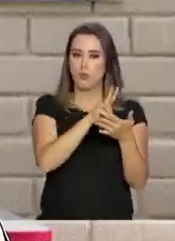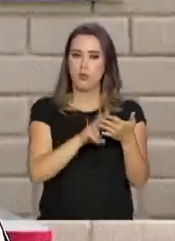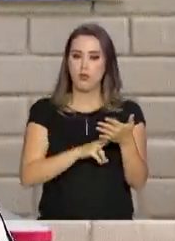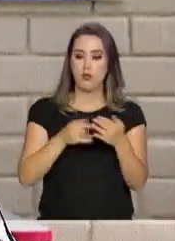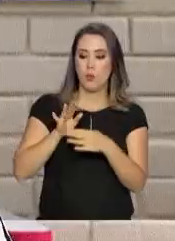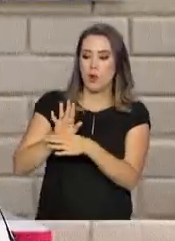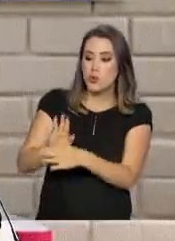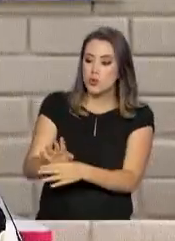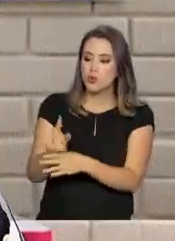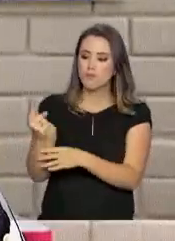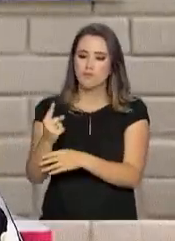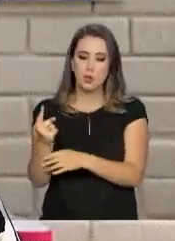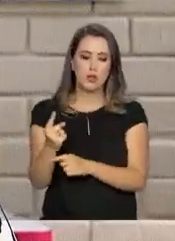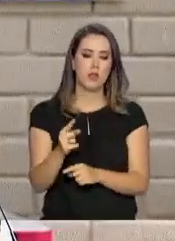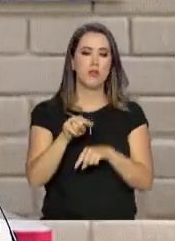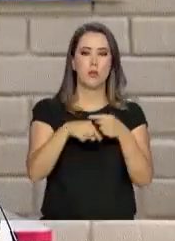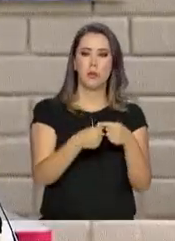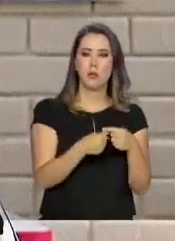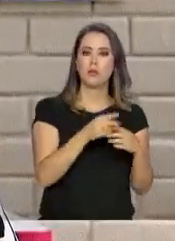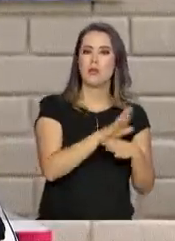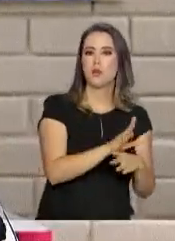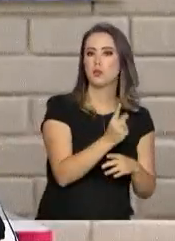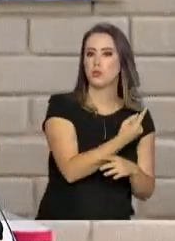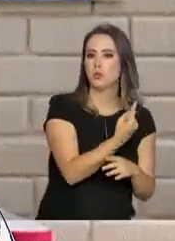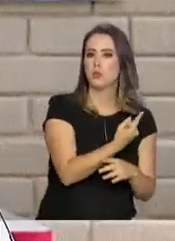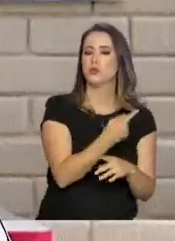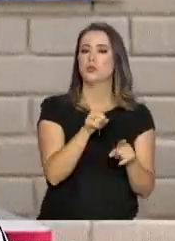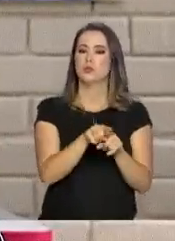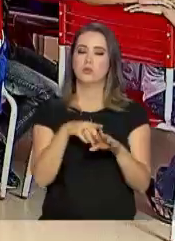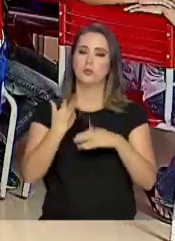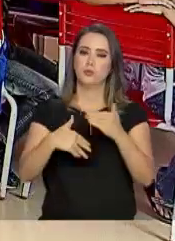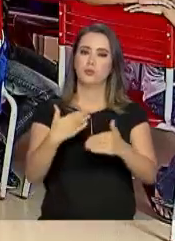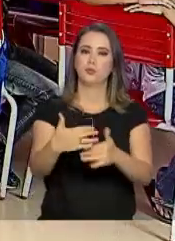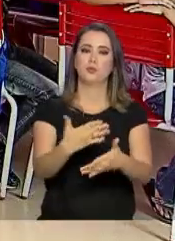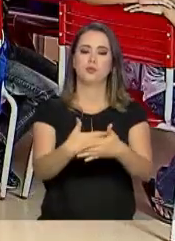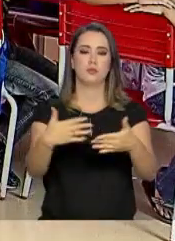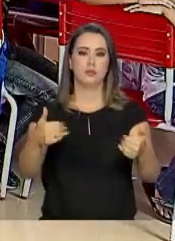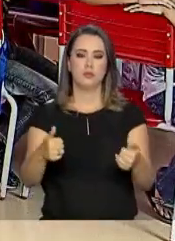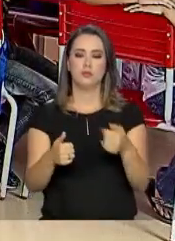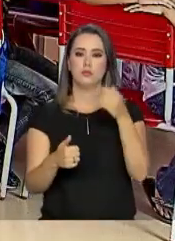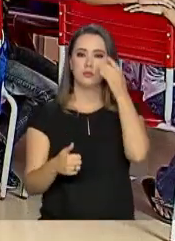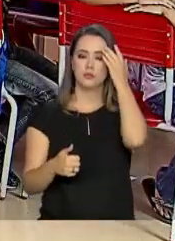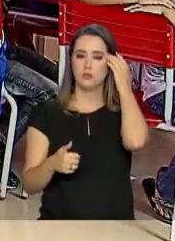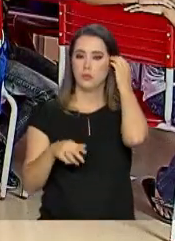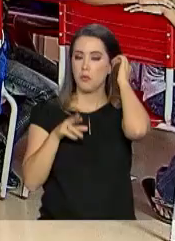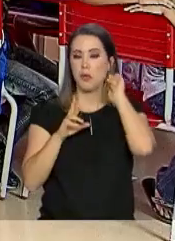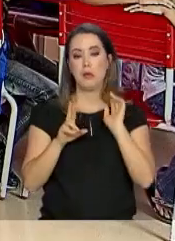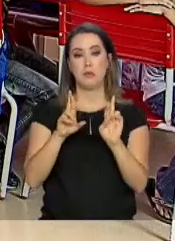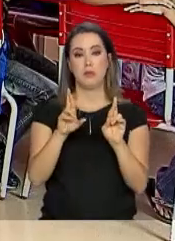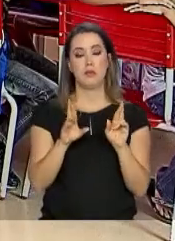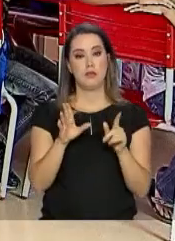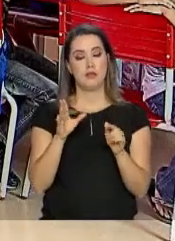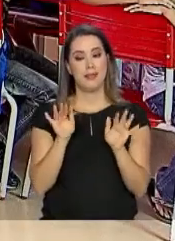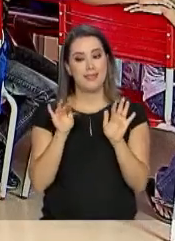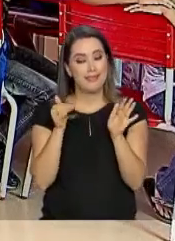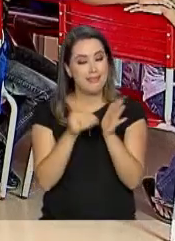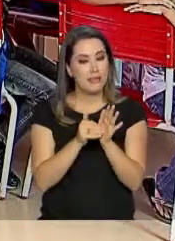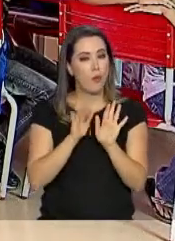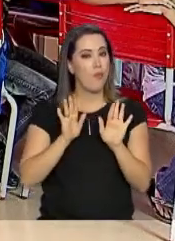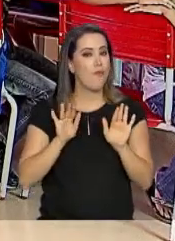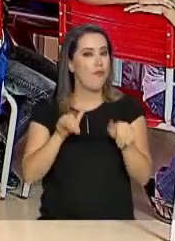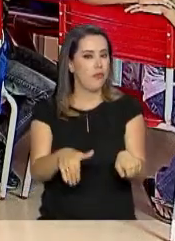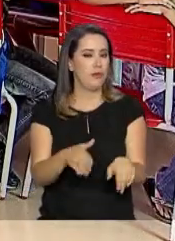e com isso elas conseguem desenvolver melhor a expectativa é que ao final do segundo ano do ensino fundamental